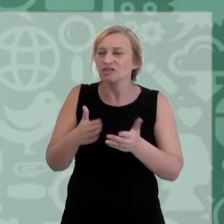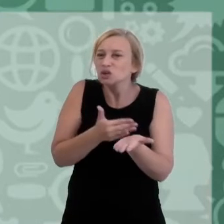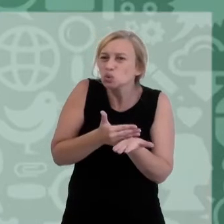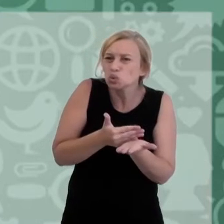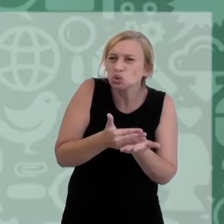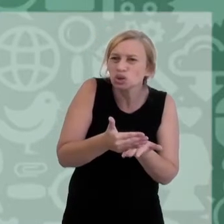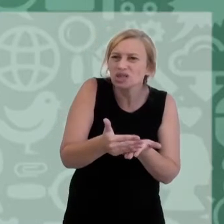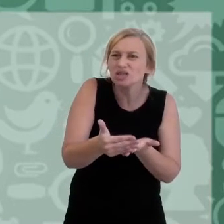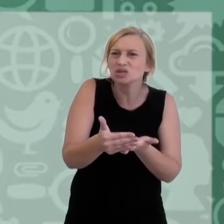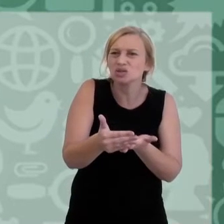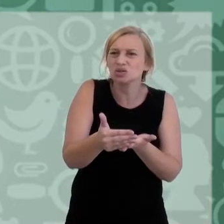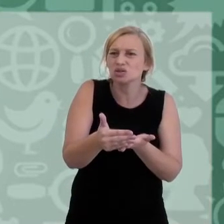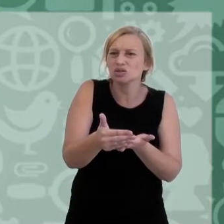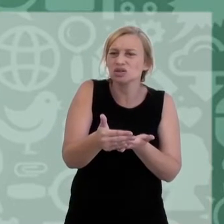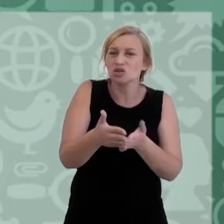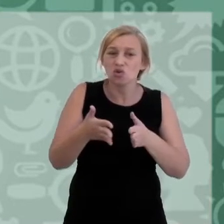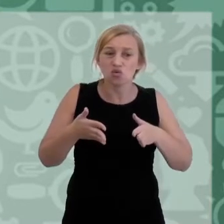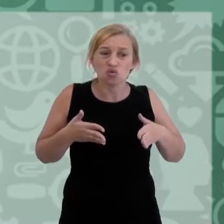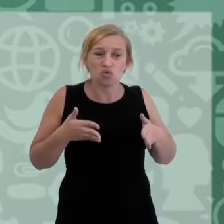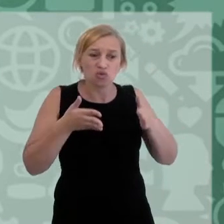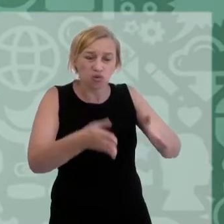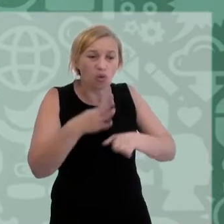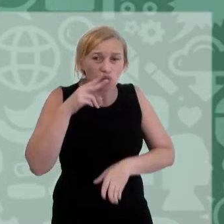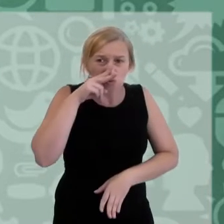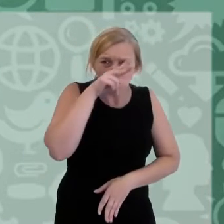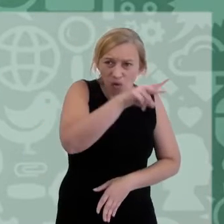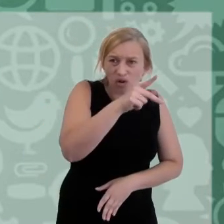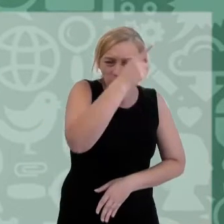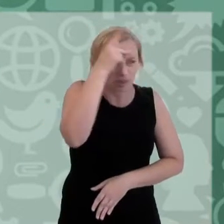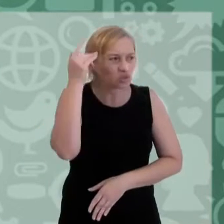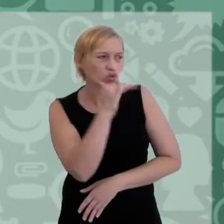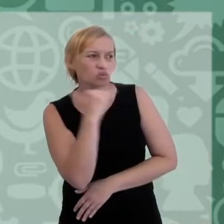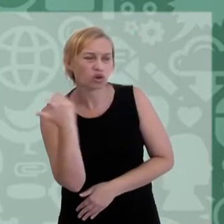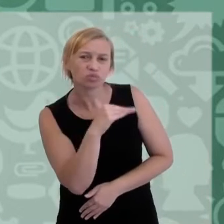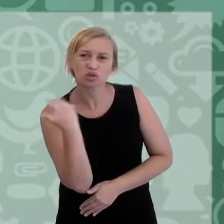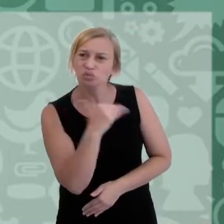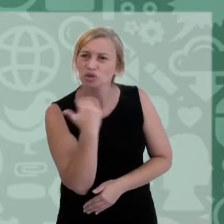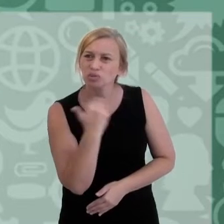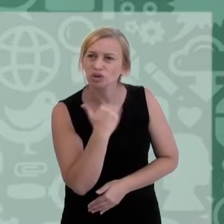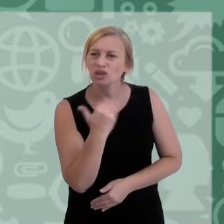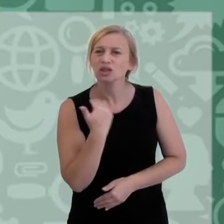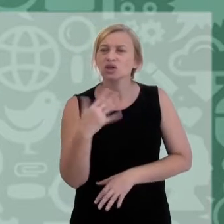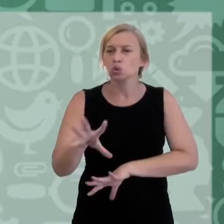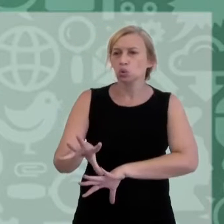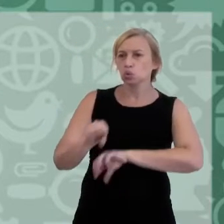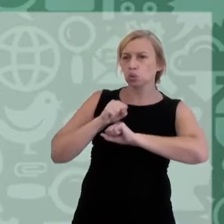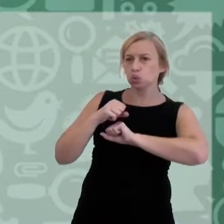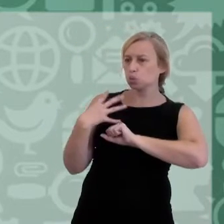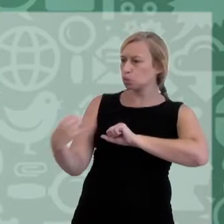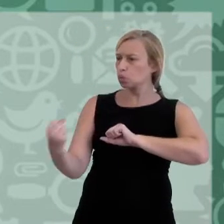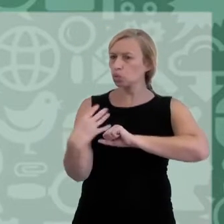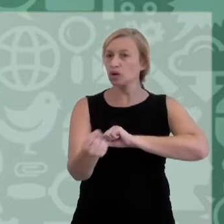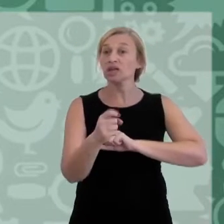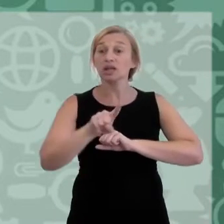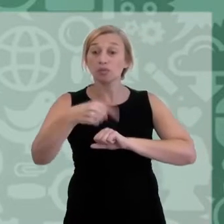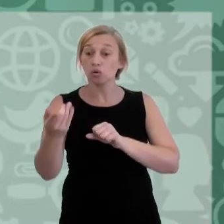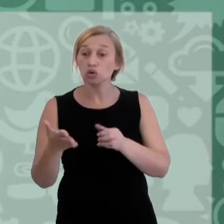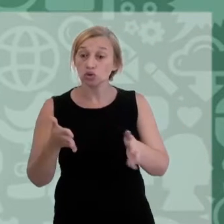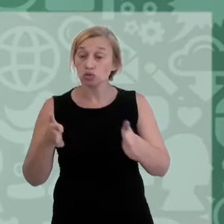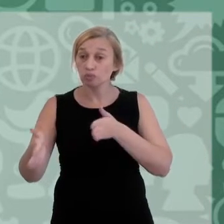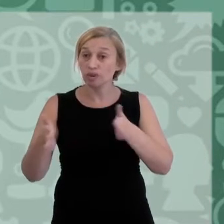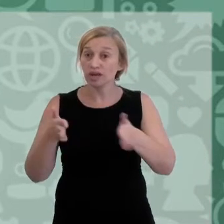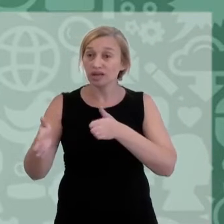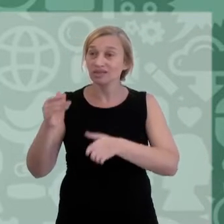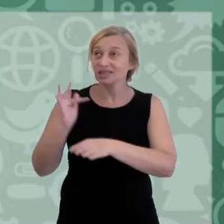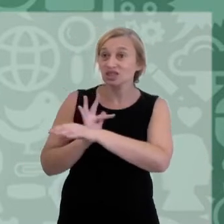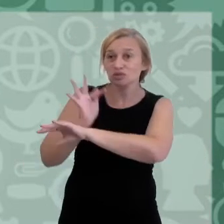no início, né, daquela coisa bem forte, de pessoas morrendo, de pessoas contaminadas, aí veio aí um período